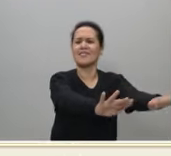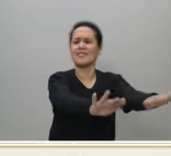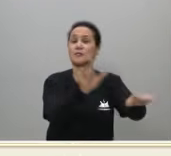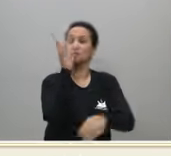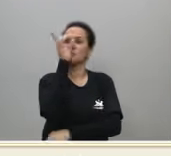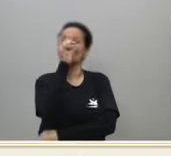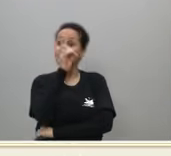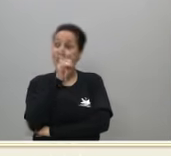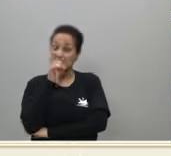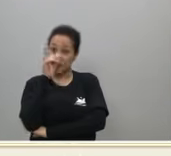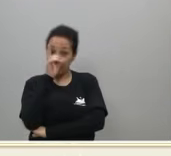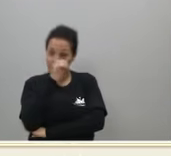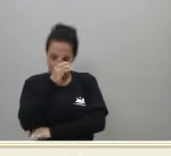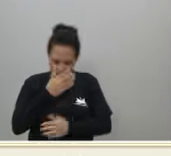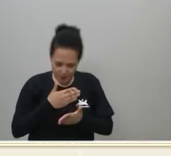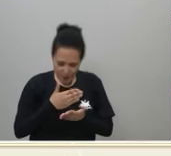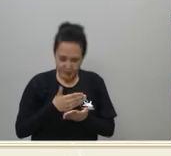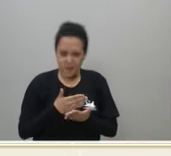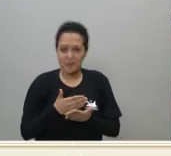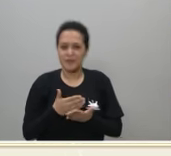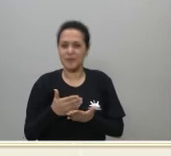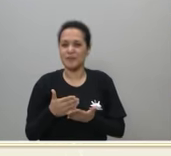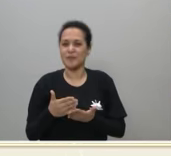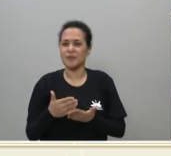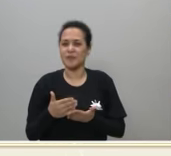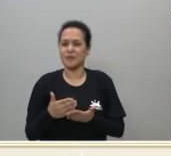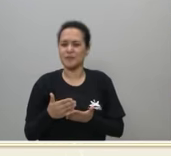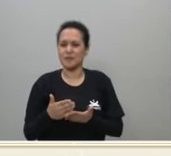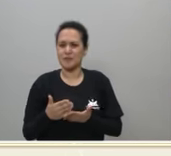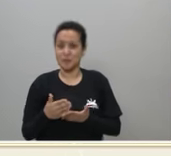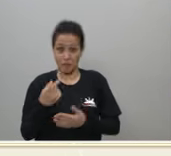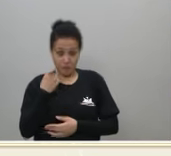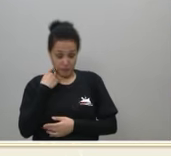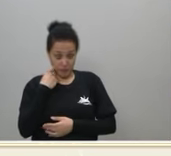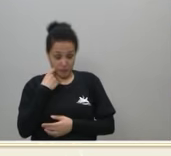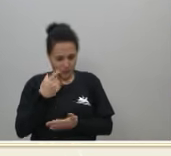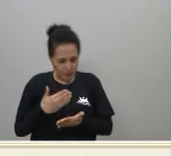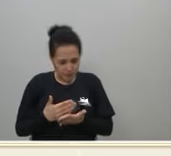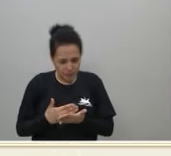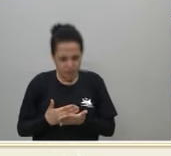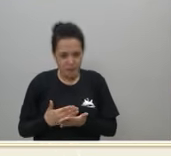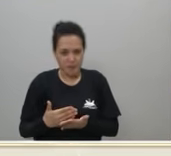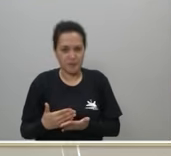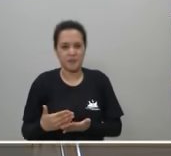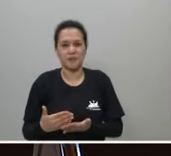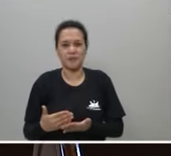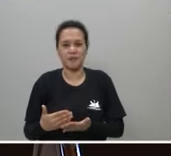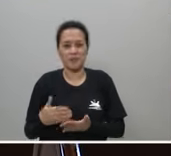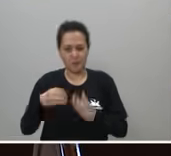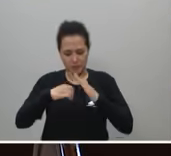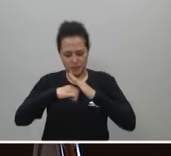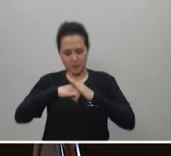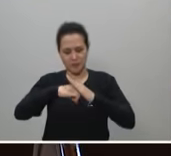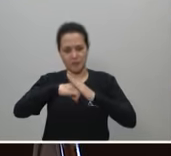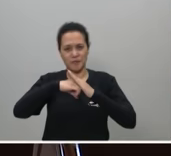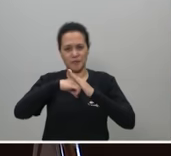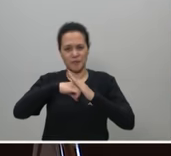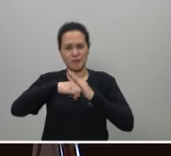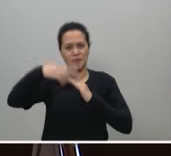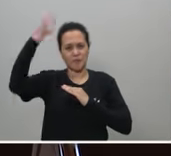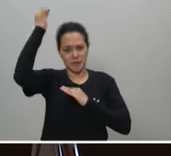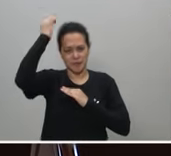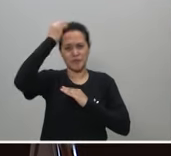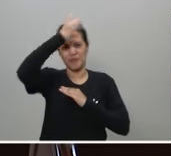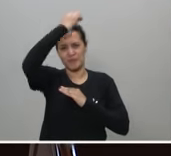começar a grande novena do Divino Espírito Santo. Como nós estamos precisando. E se você está precisando, gente, é o momento